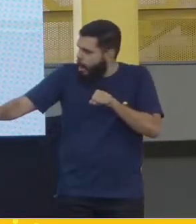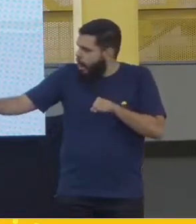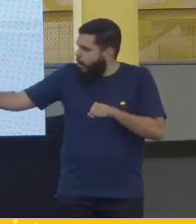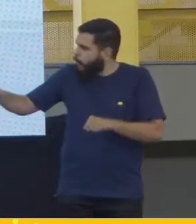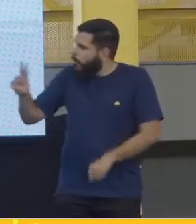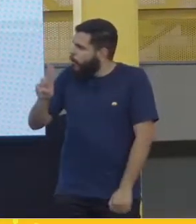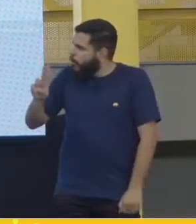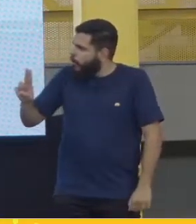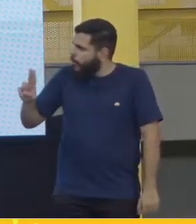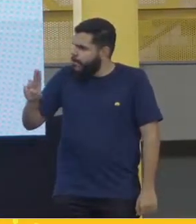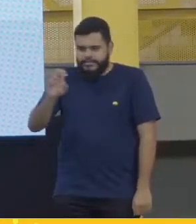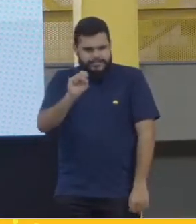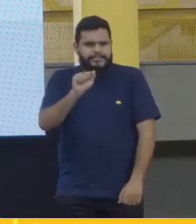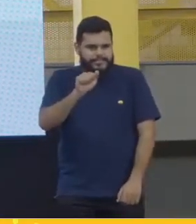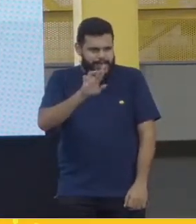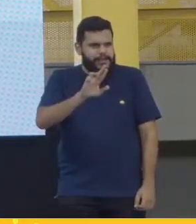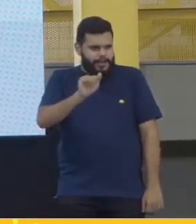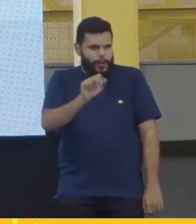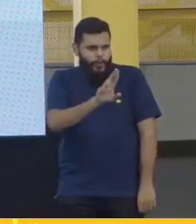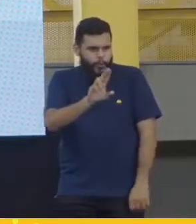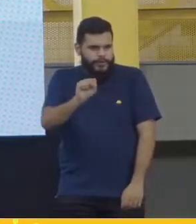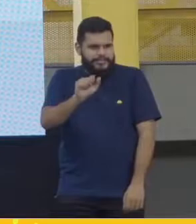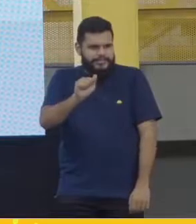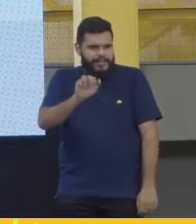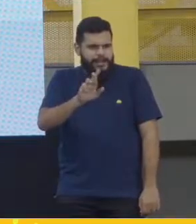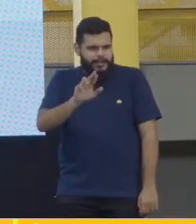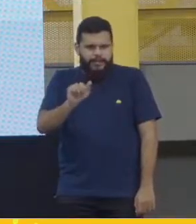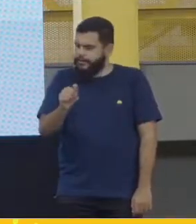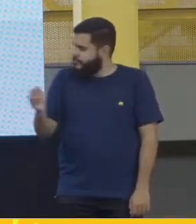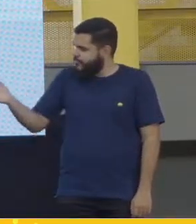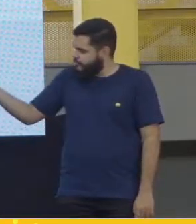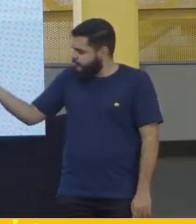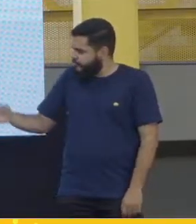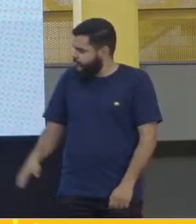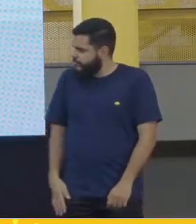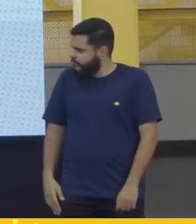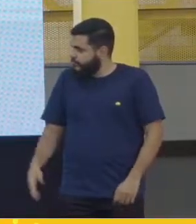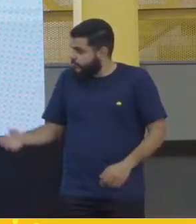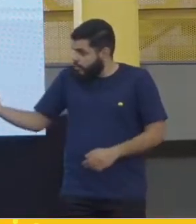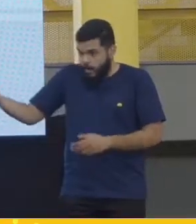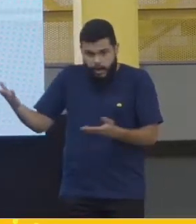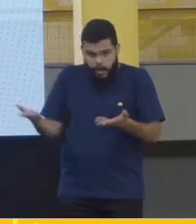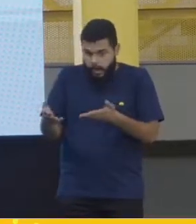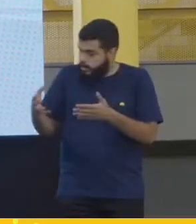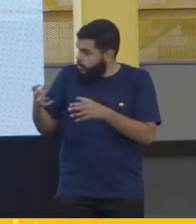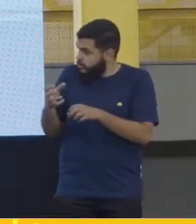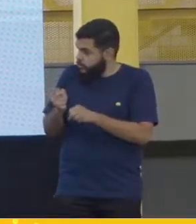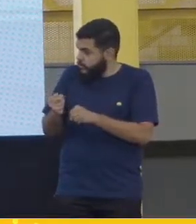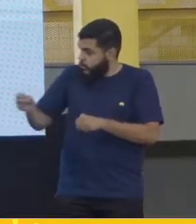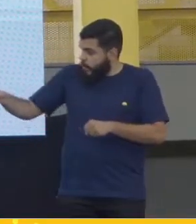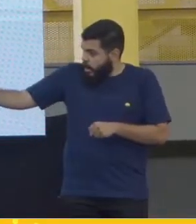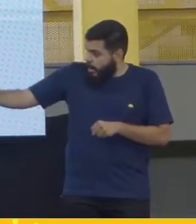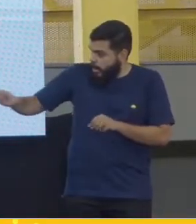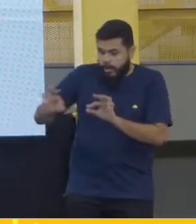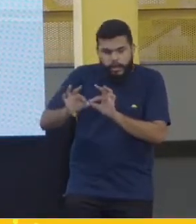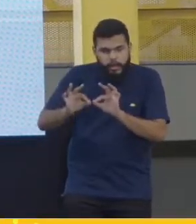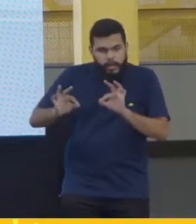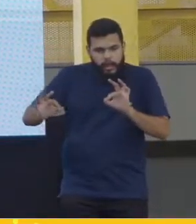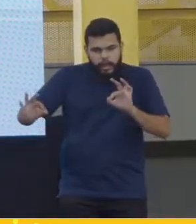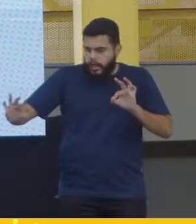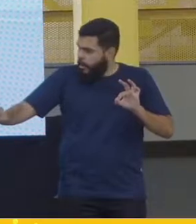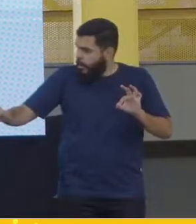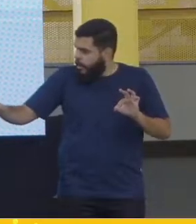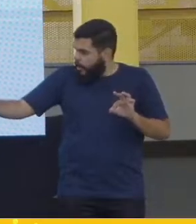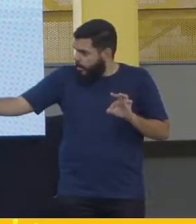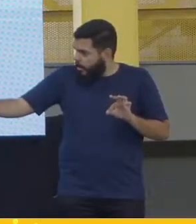nome é? Sara. Douglas, muito prazer. Então a Sara vai apenas segurar esta corda. Esta corda é